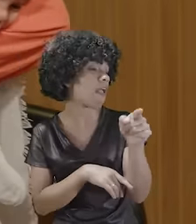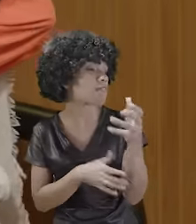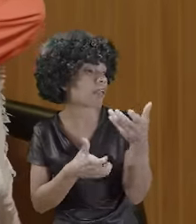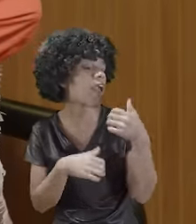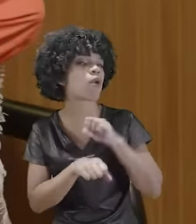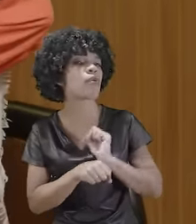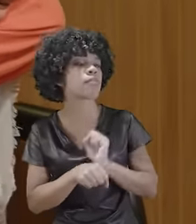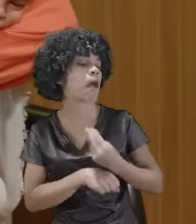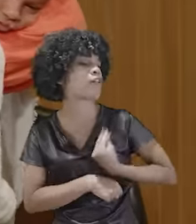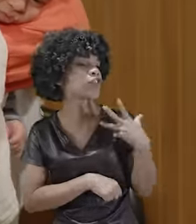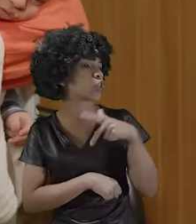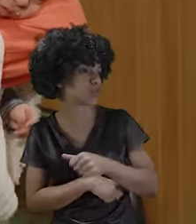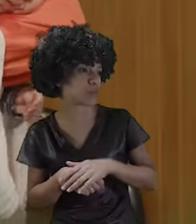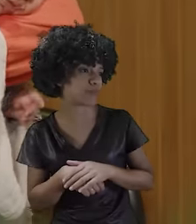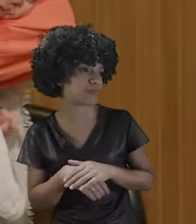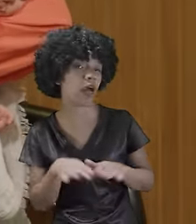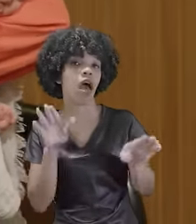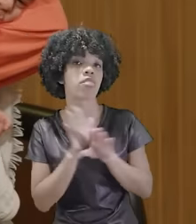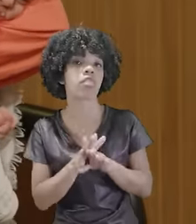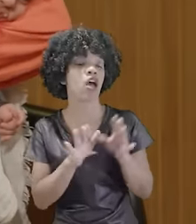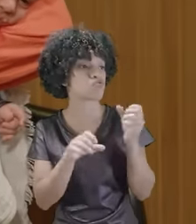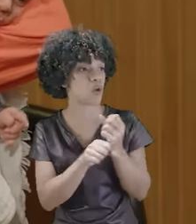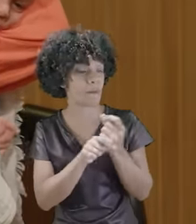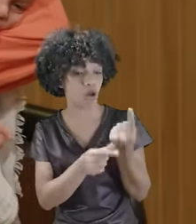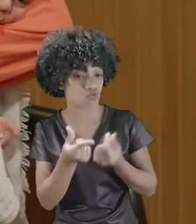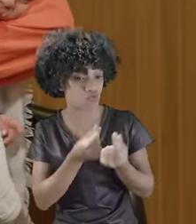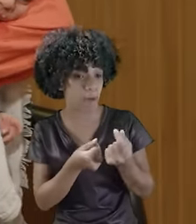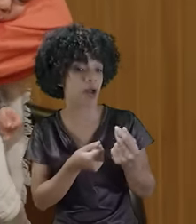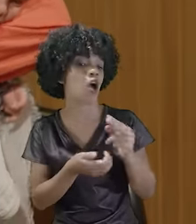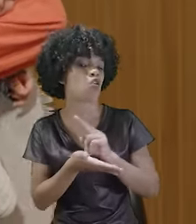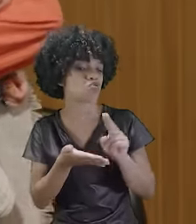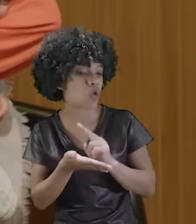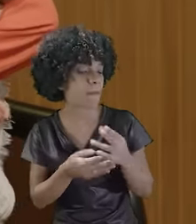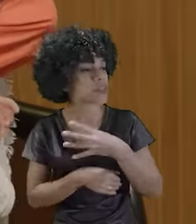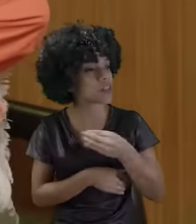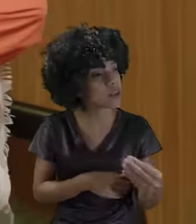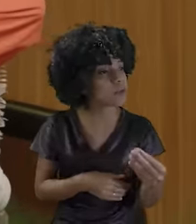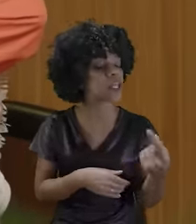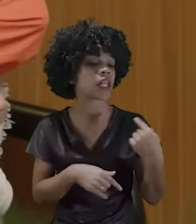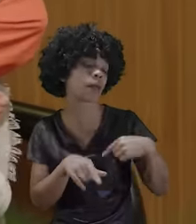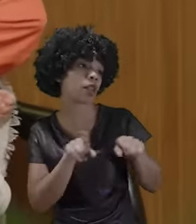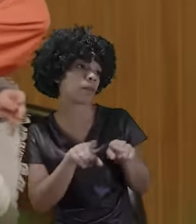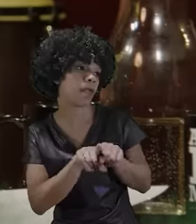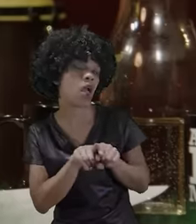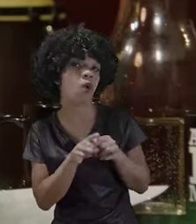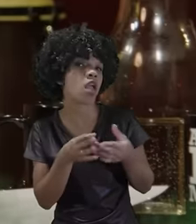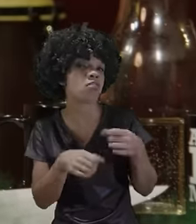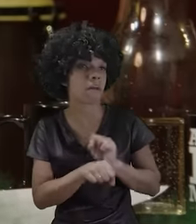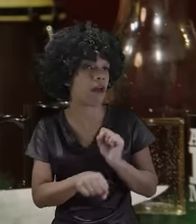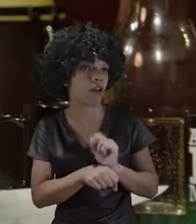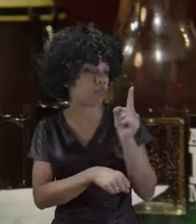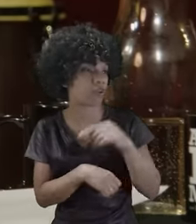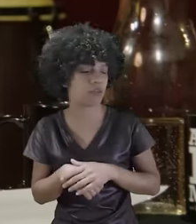vida inteira até ele fica lá e juntar o dinheiro nome das crianças no meu nome e fico esperando ele